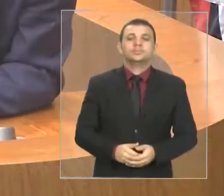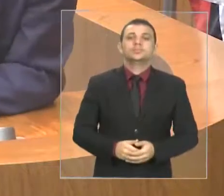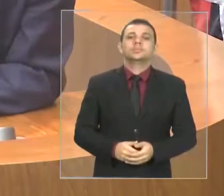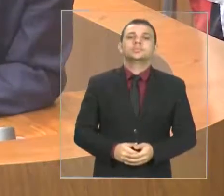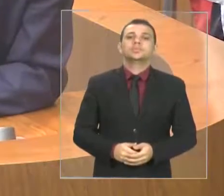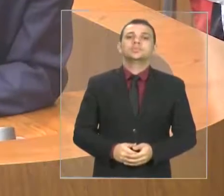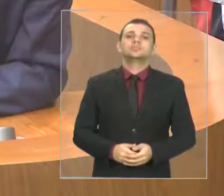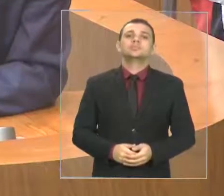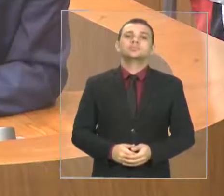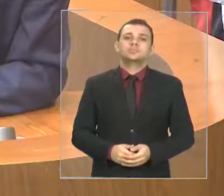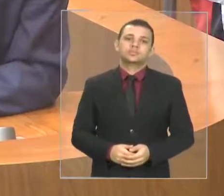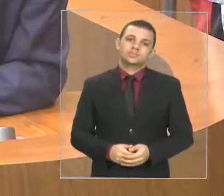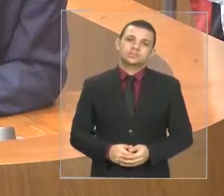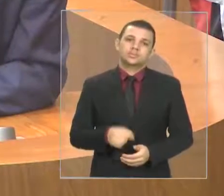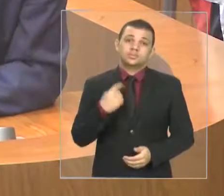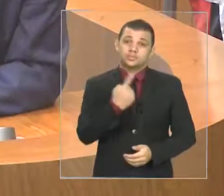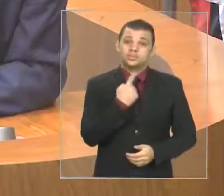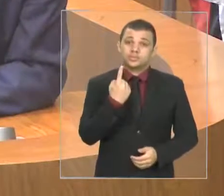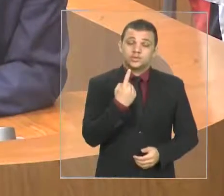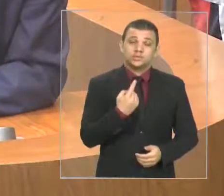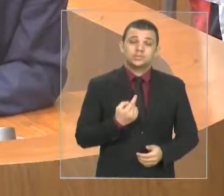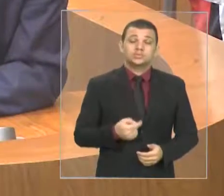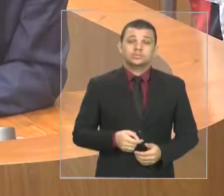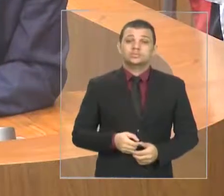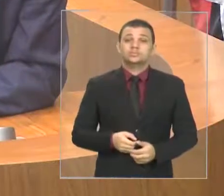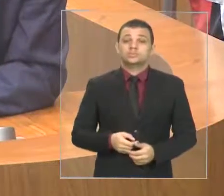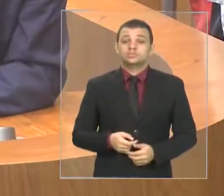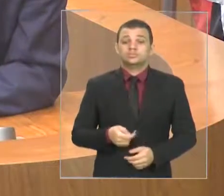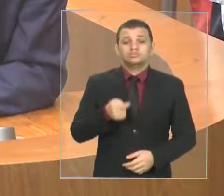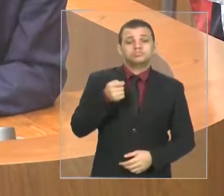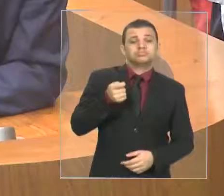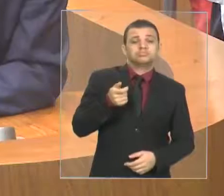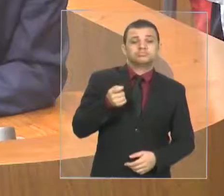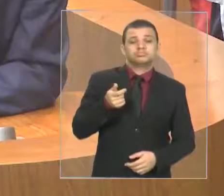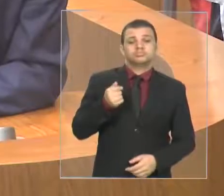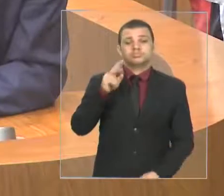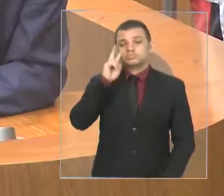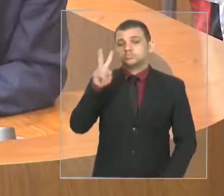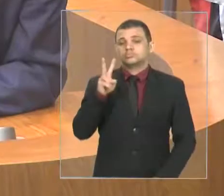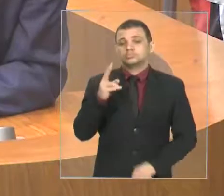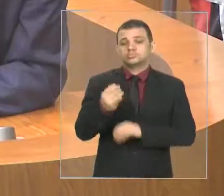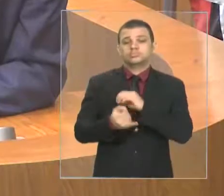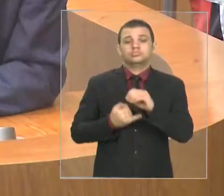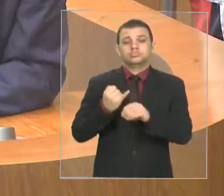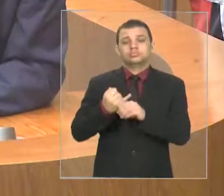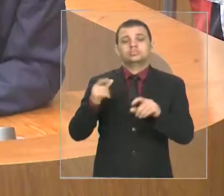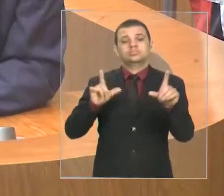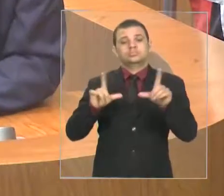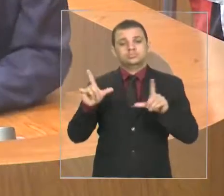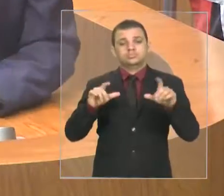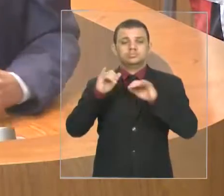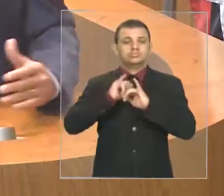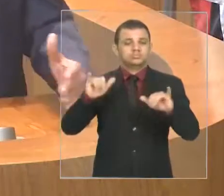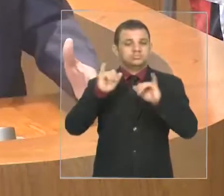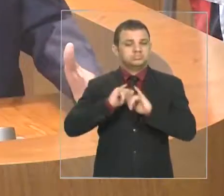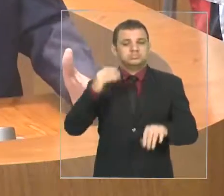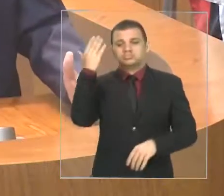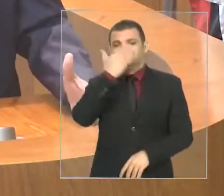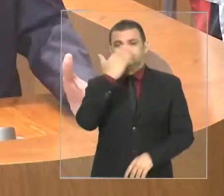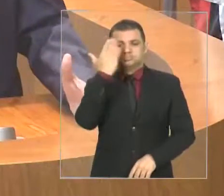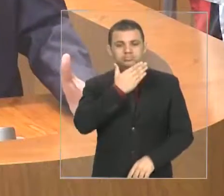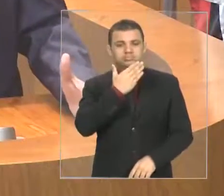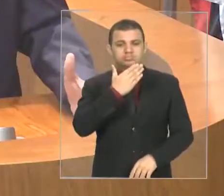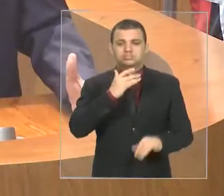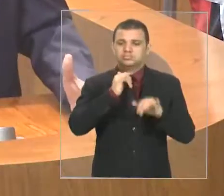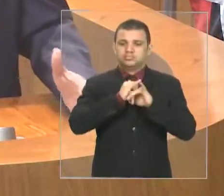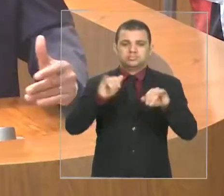pouco se ouve falar nos meios de comunicação, não se ouve